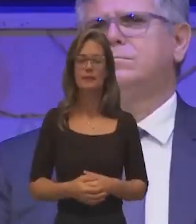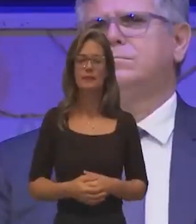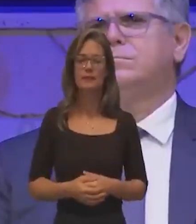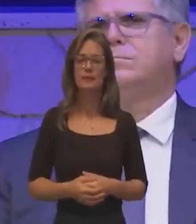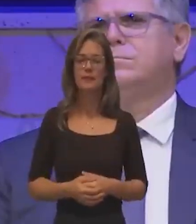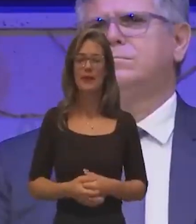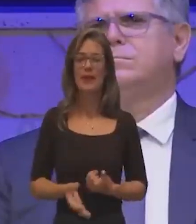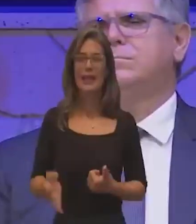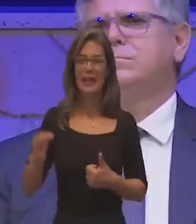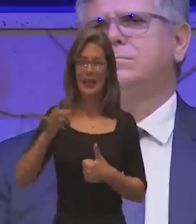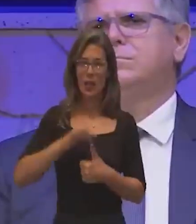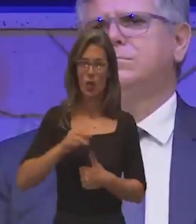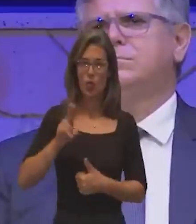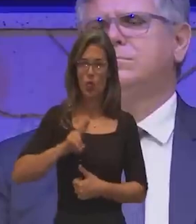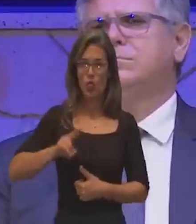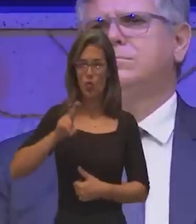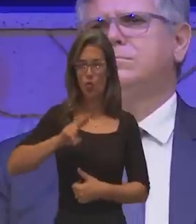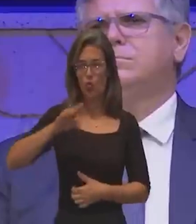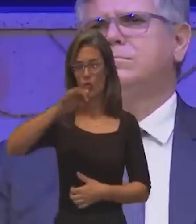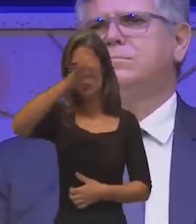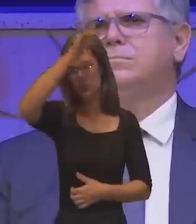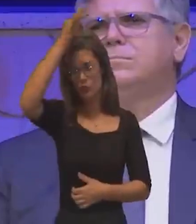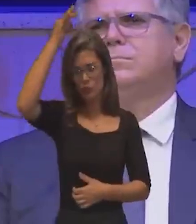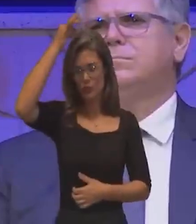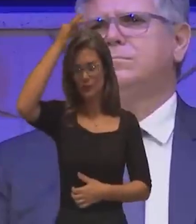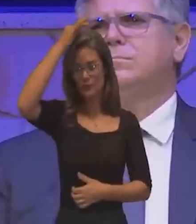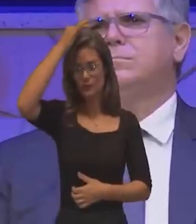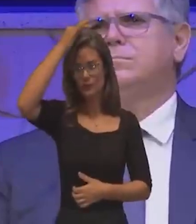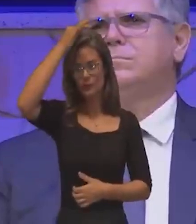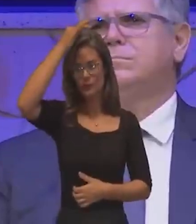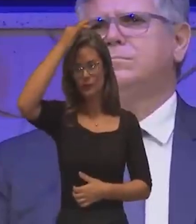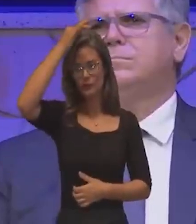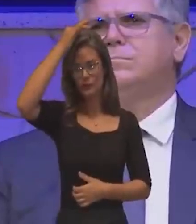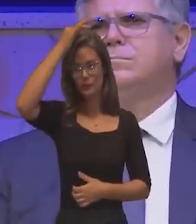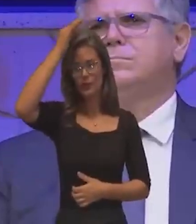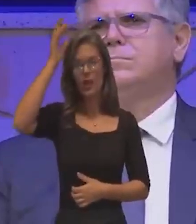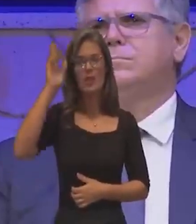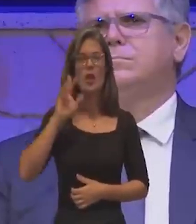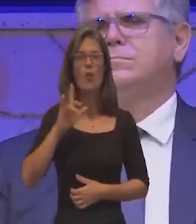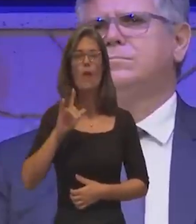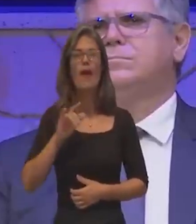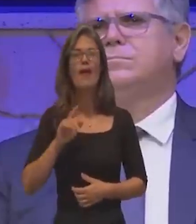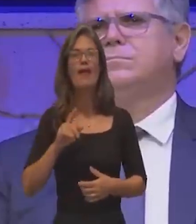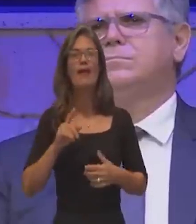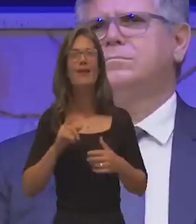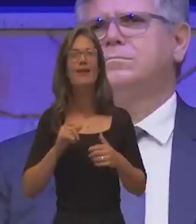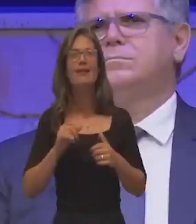Cristo, por meio do seu Espírito, Ele não nos reforma.